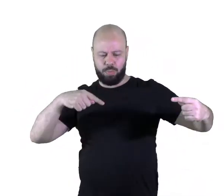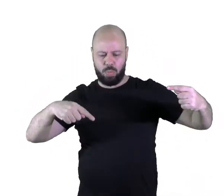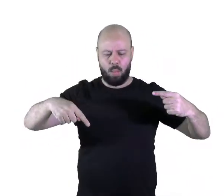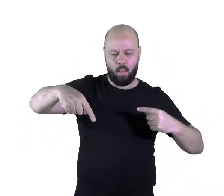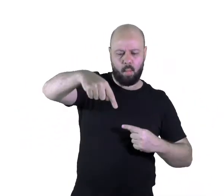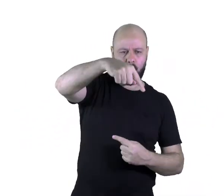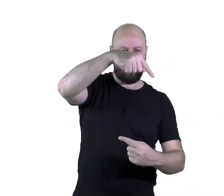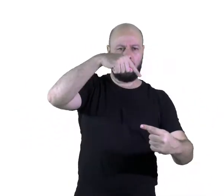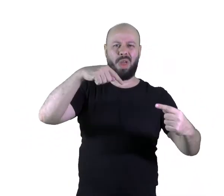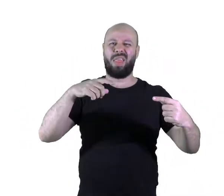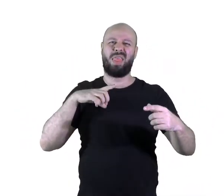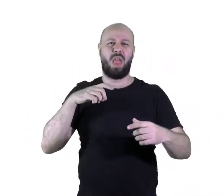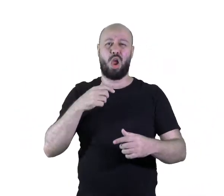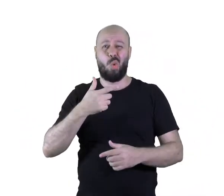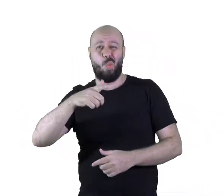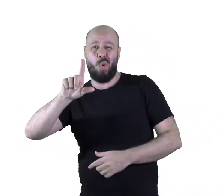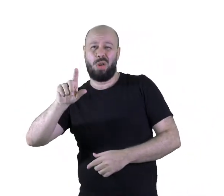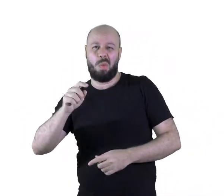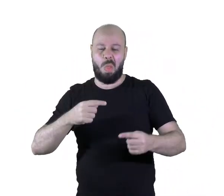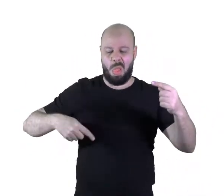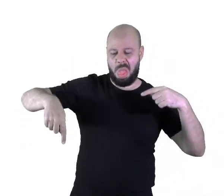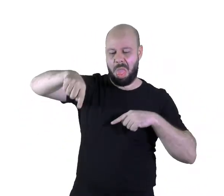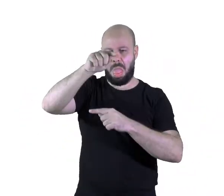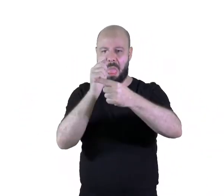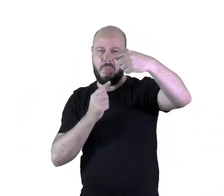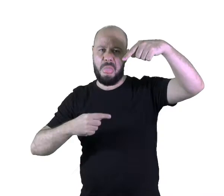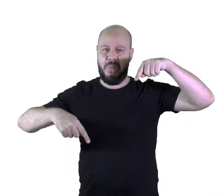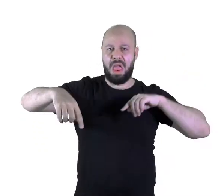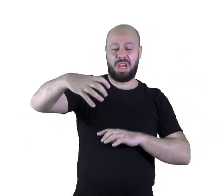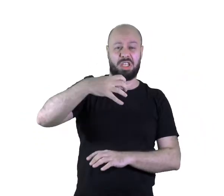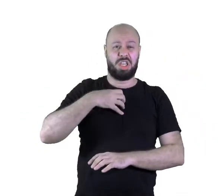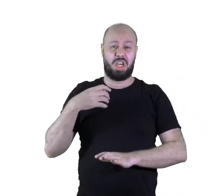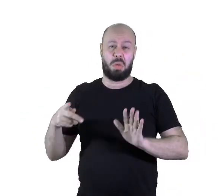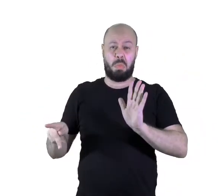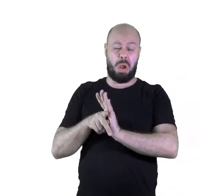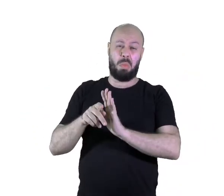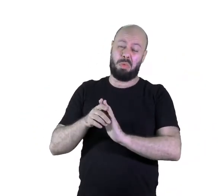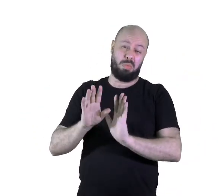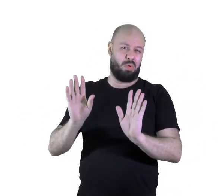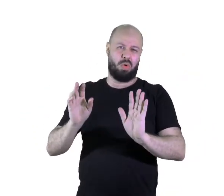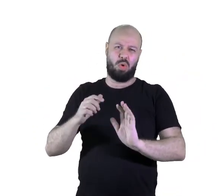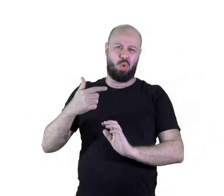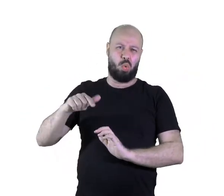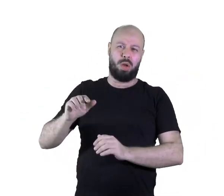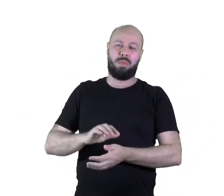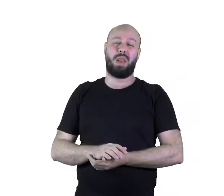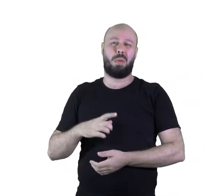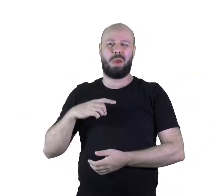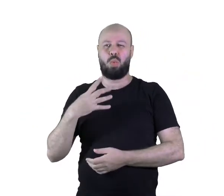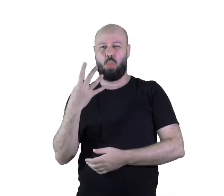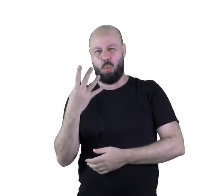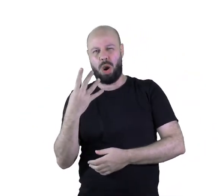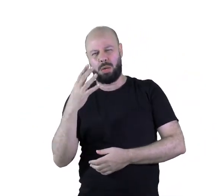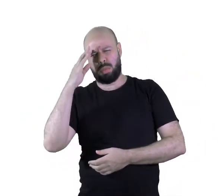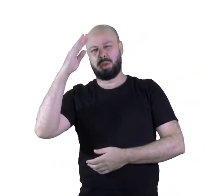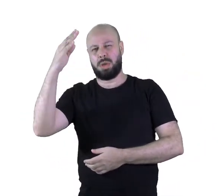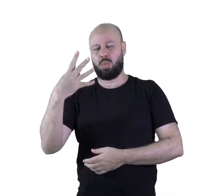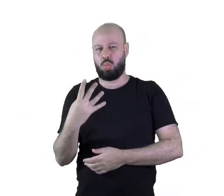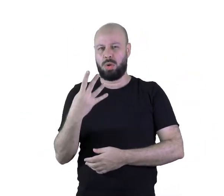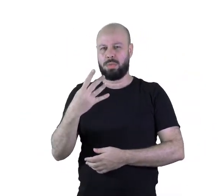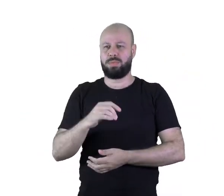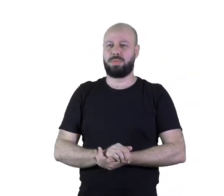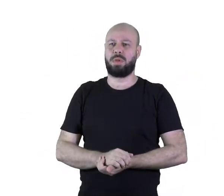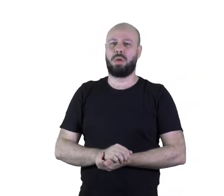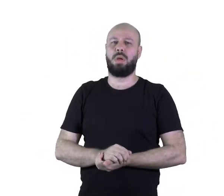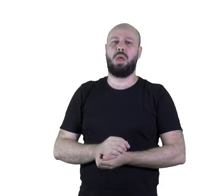galáxias que são irregulares, que não têm uma forma definida. Então, a gente tem mais ou menos 4 formas principais de galáxias: